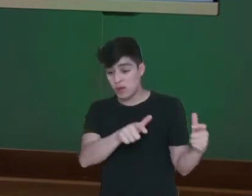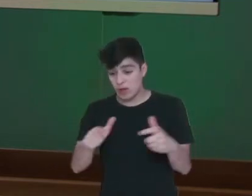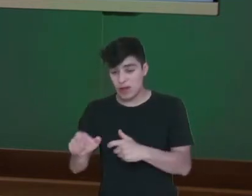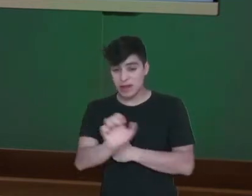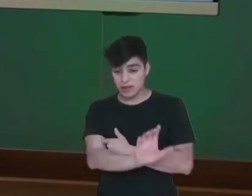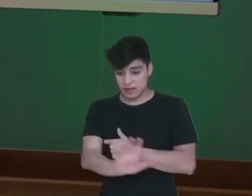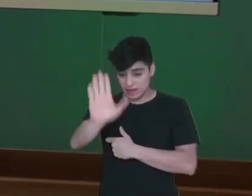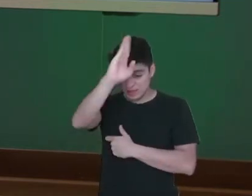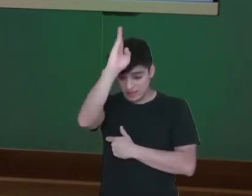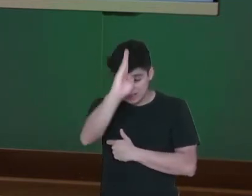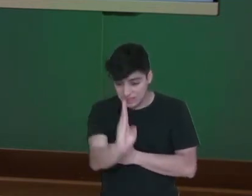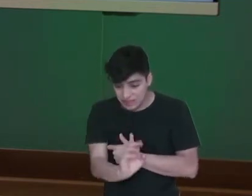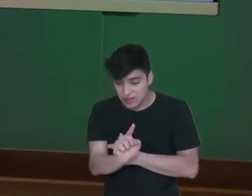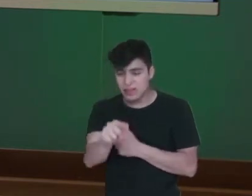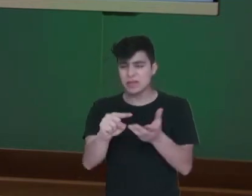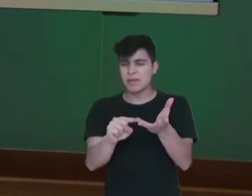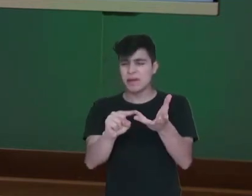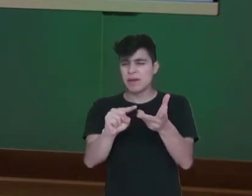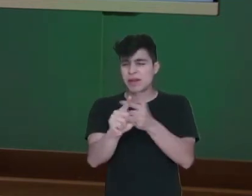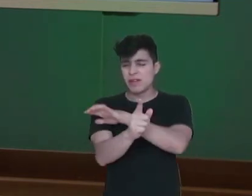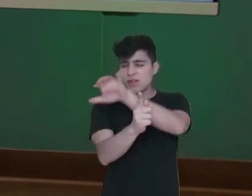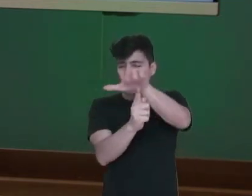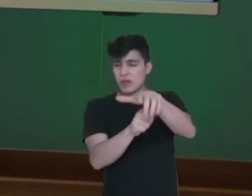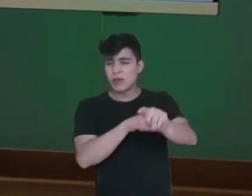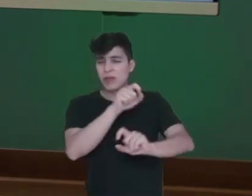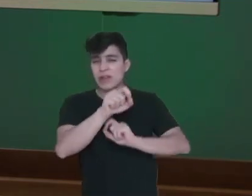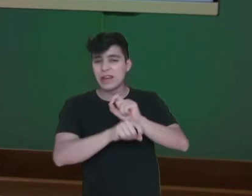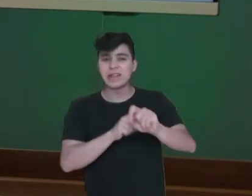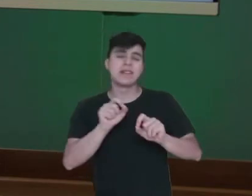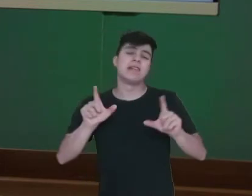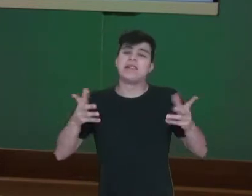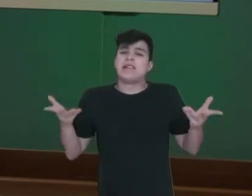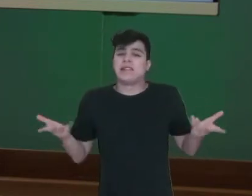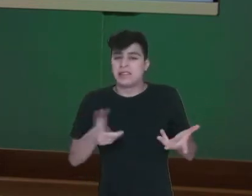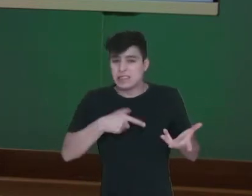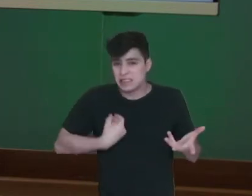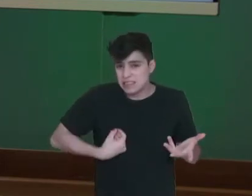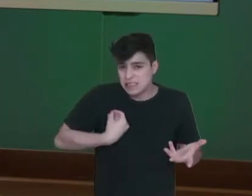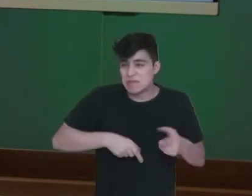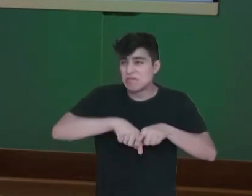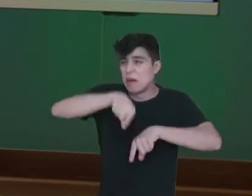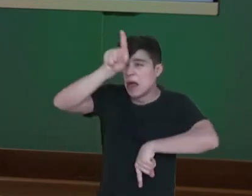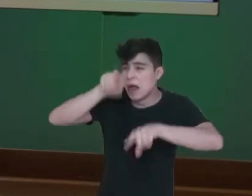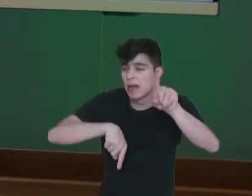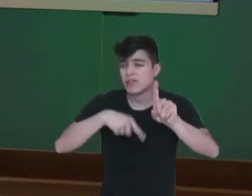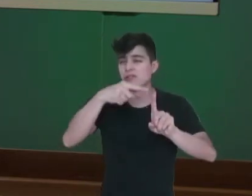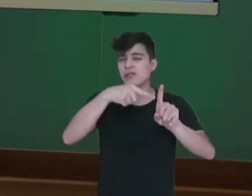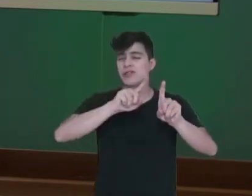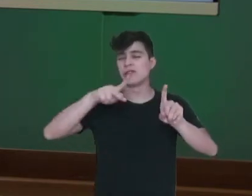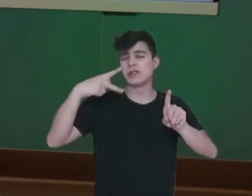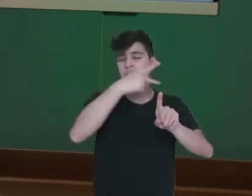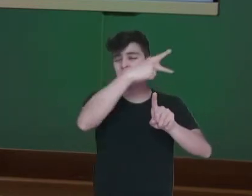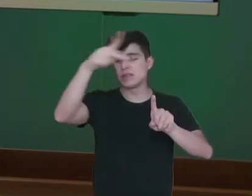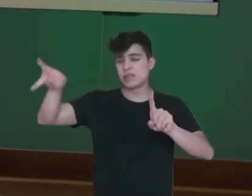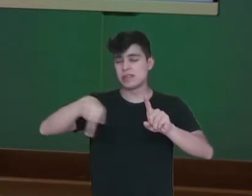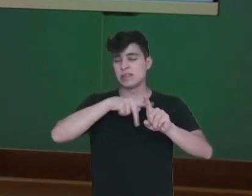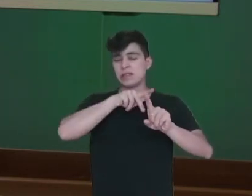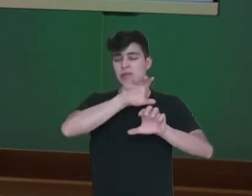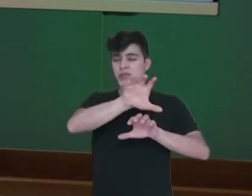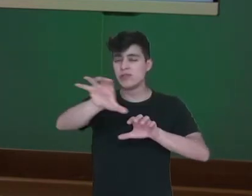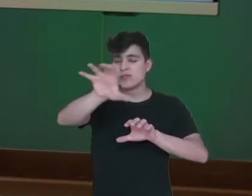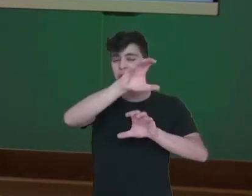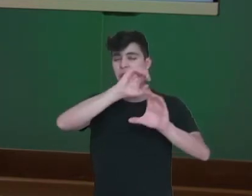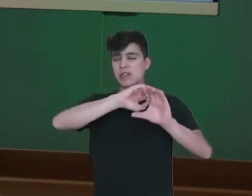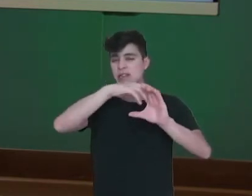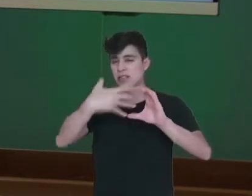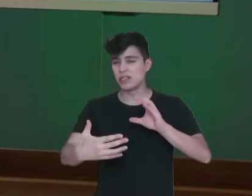Brasil, são fatores que vão influenciar ali para a gente ter essa diversidade de tipos climáticos no nosso